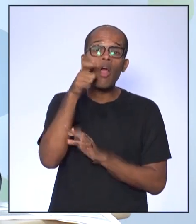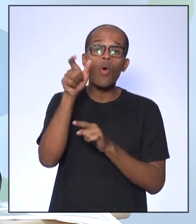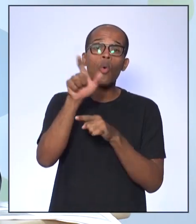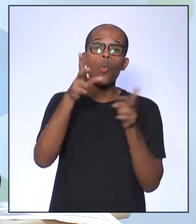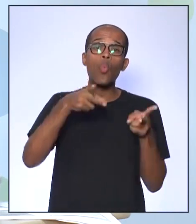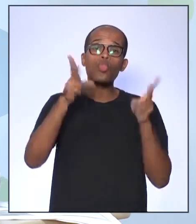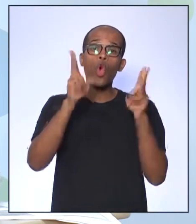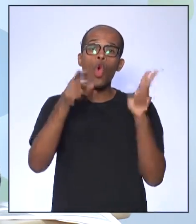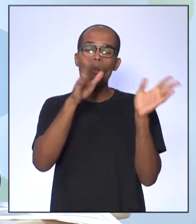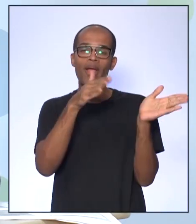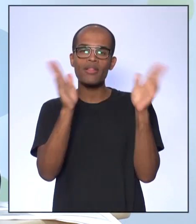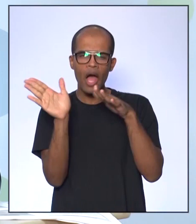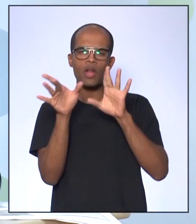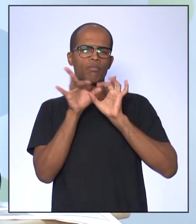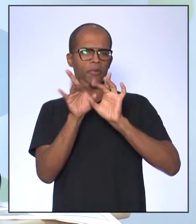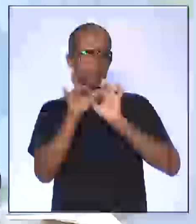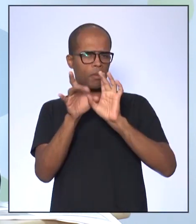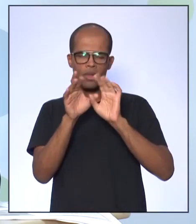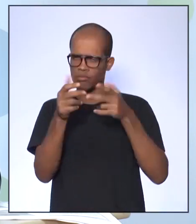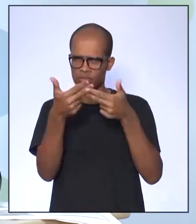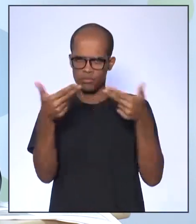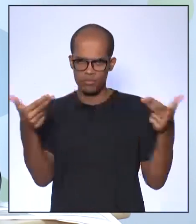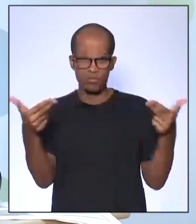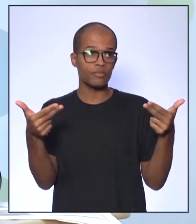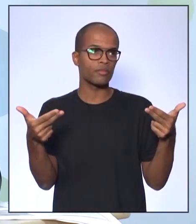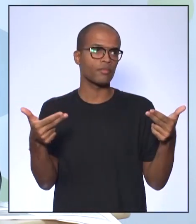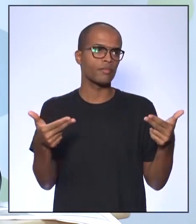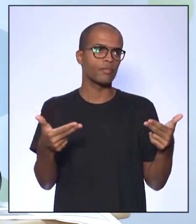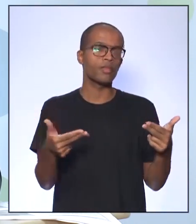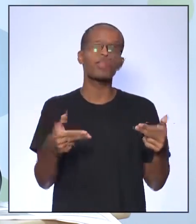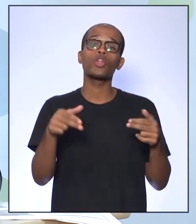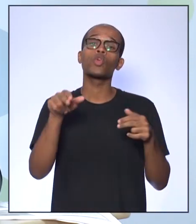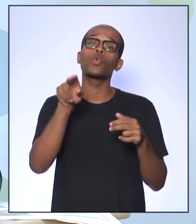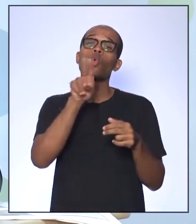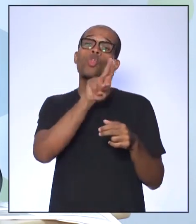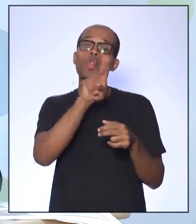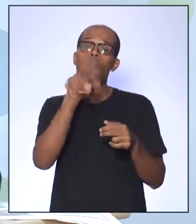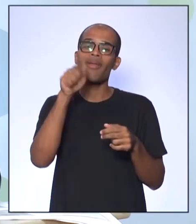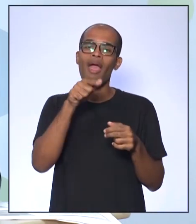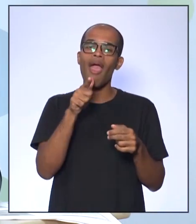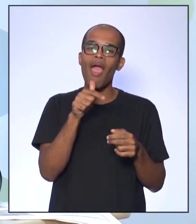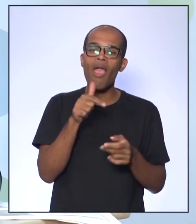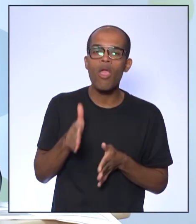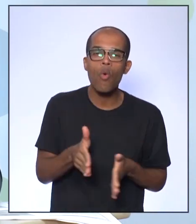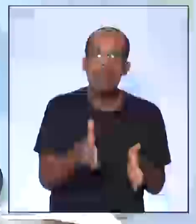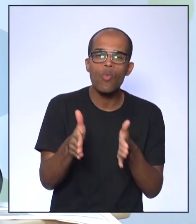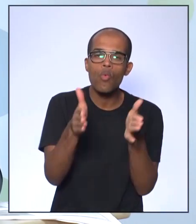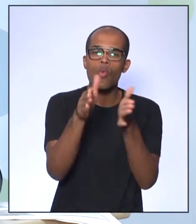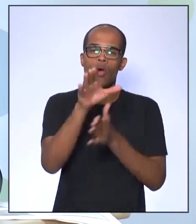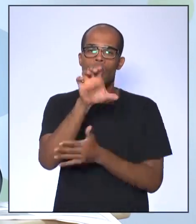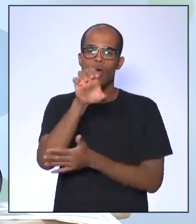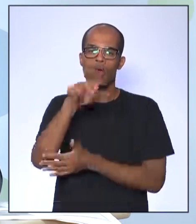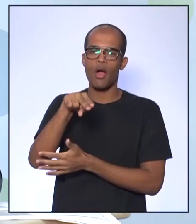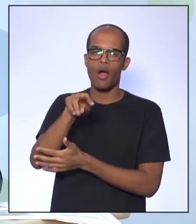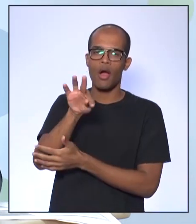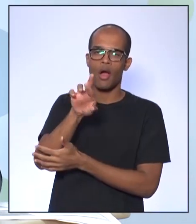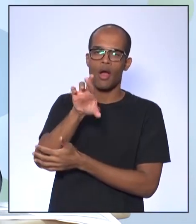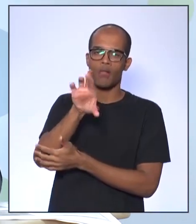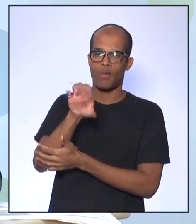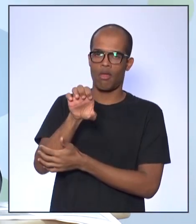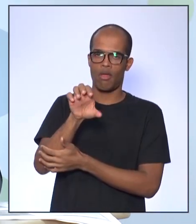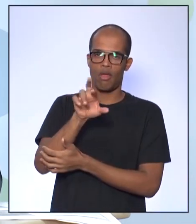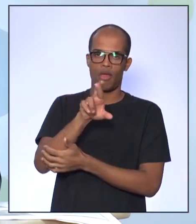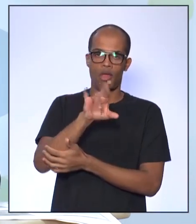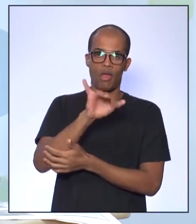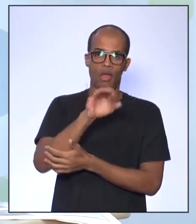que está disponível em várias plataformas, né, de maneira gratuita, chamada Entre Rios. Esse documentário Entre Rios, ele conta a